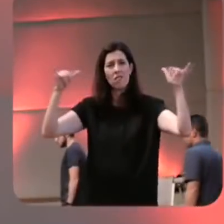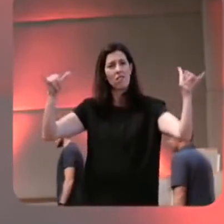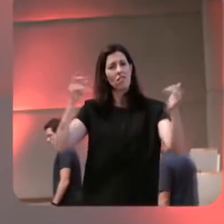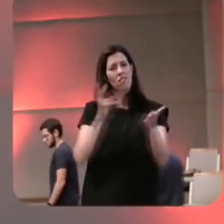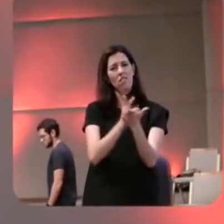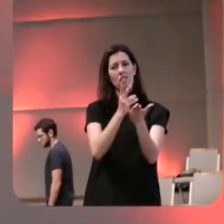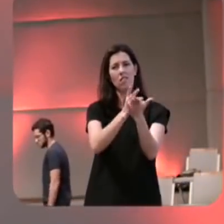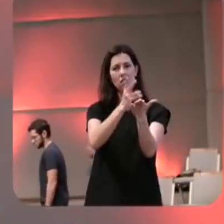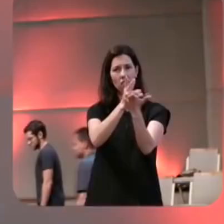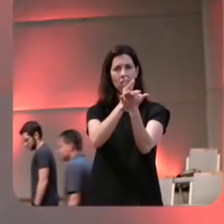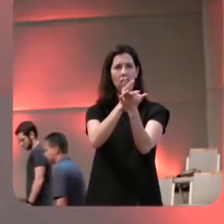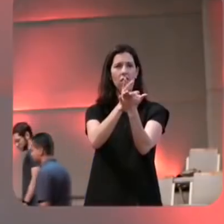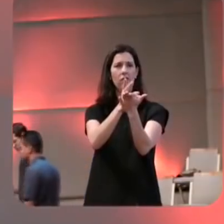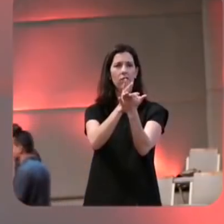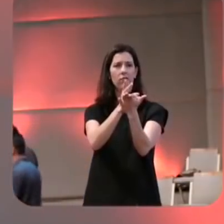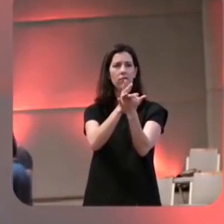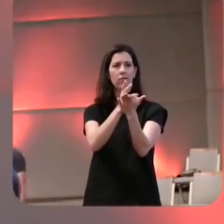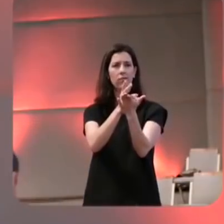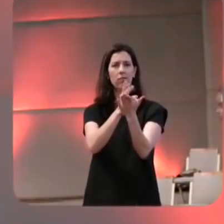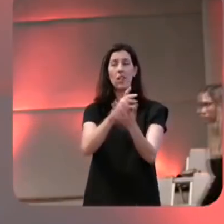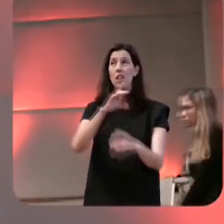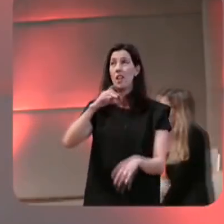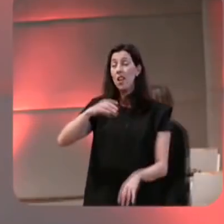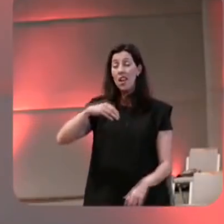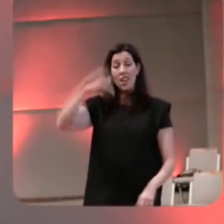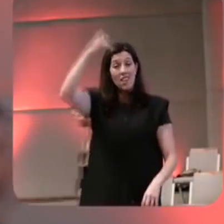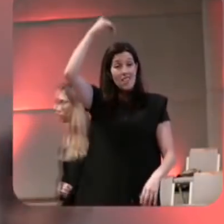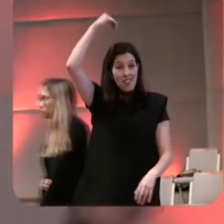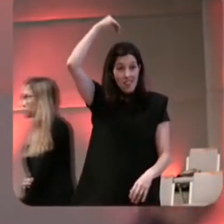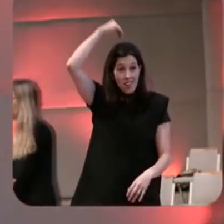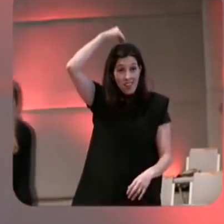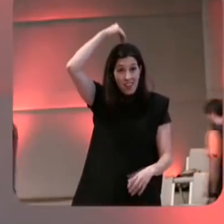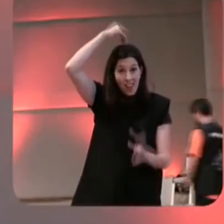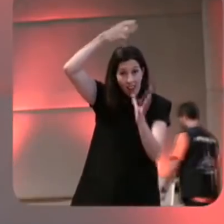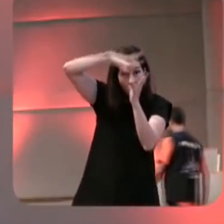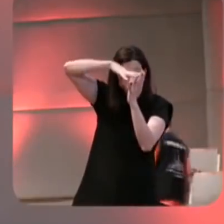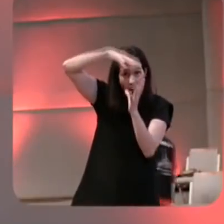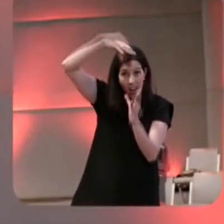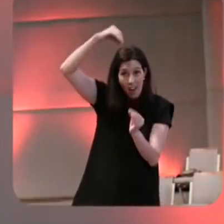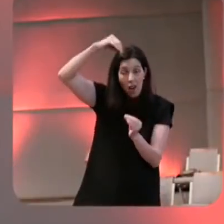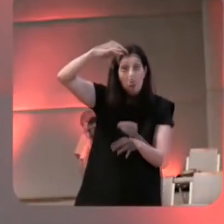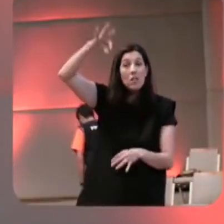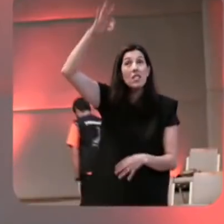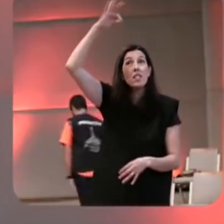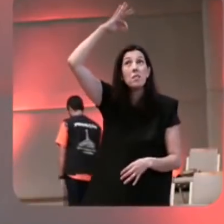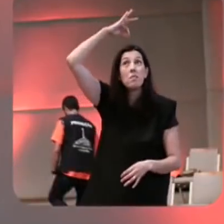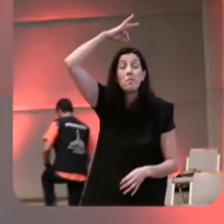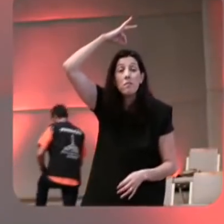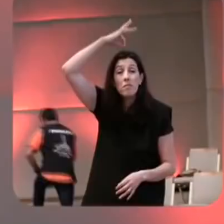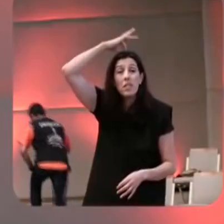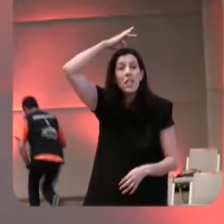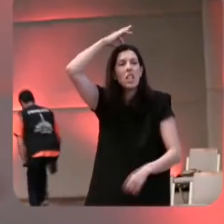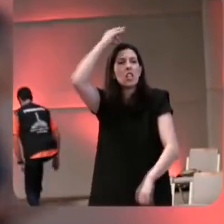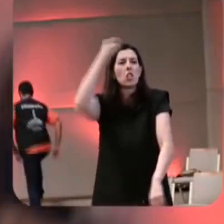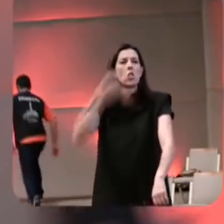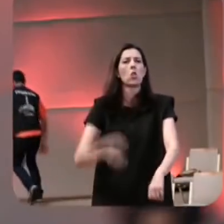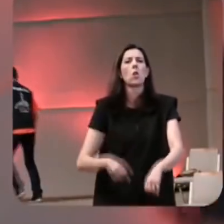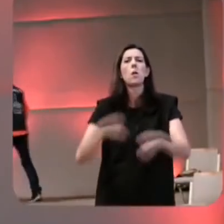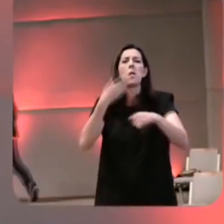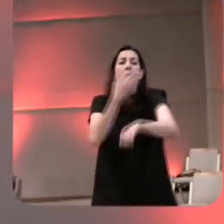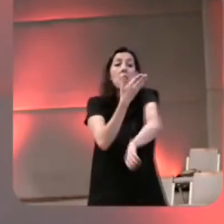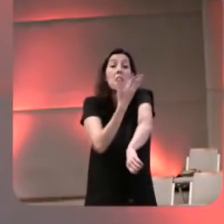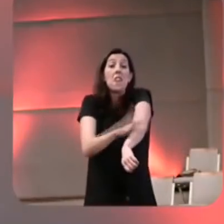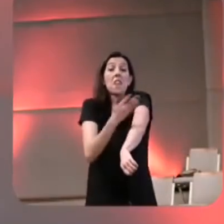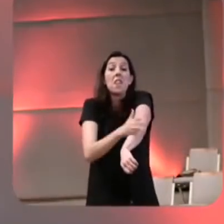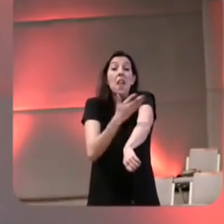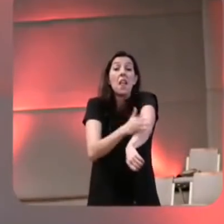casas. Isso é espiritual, não depende de treinamento ou técnica. A gente vai em nome do